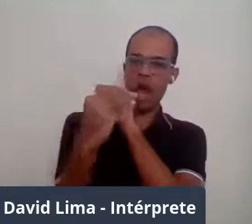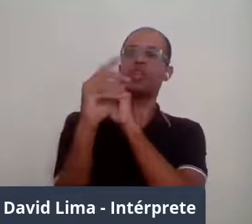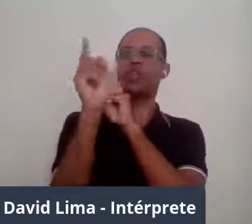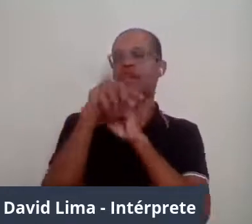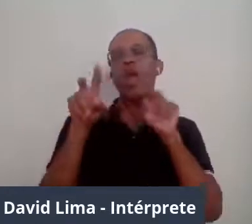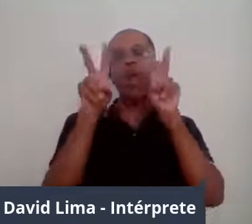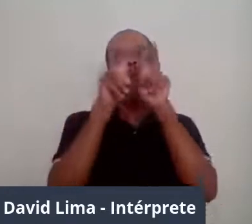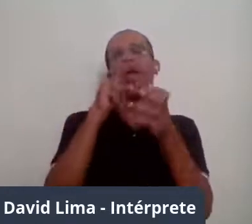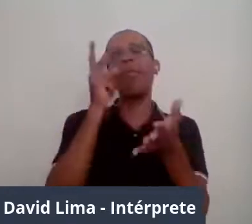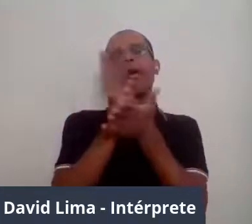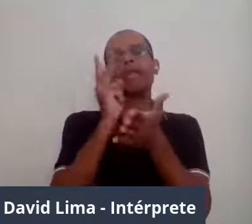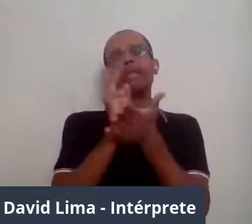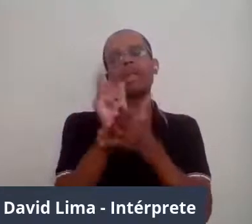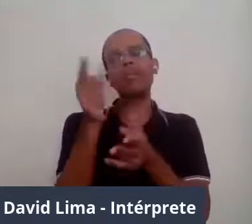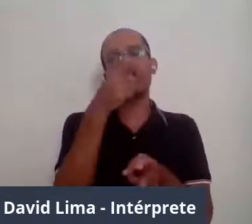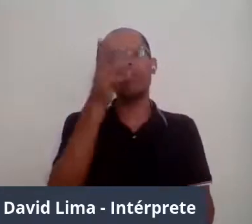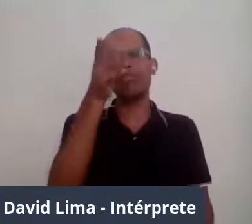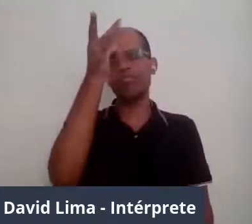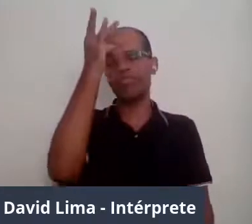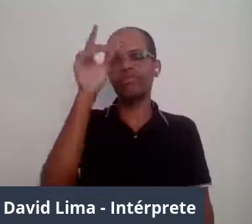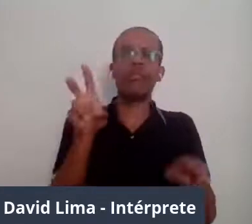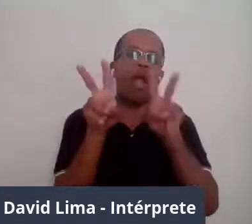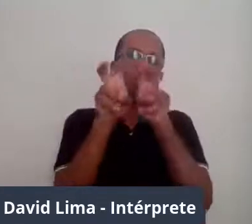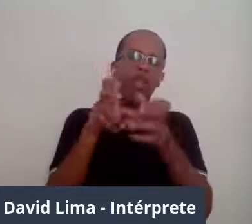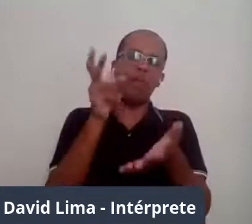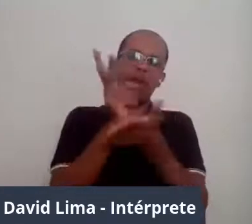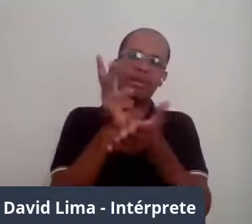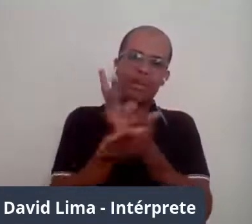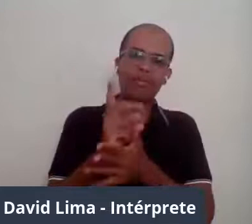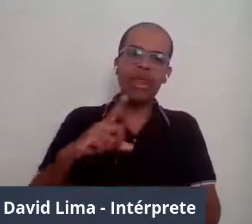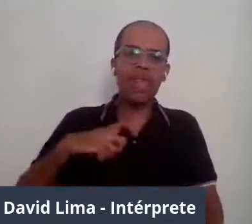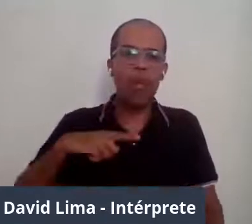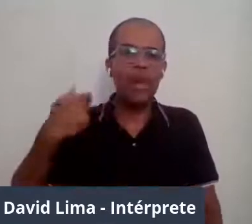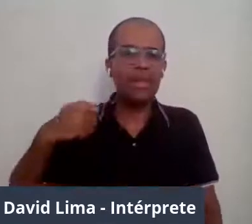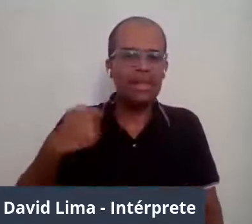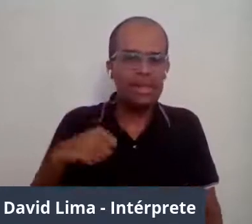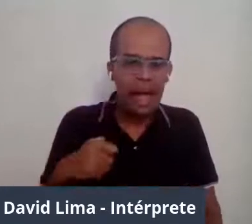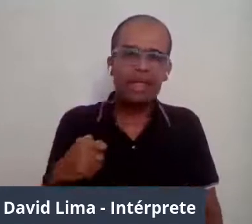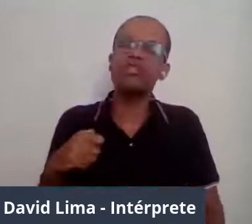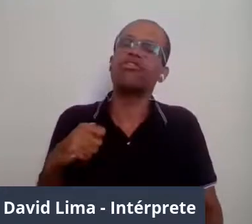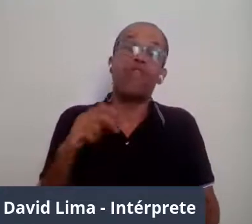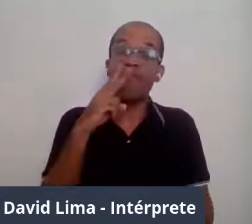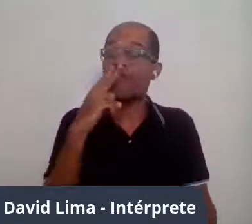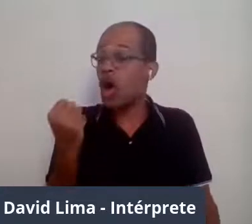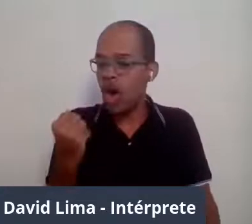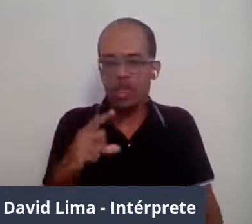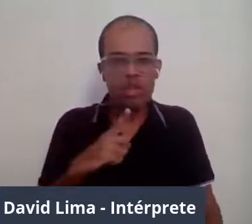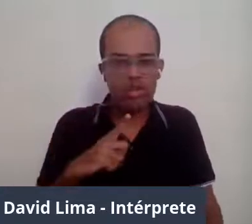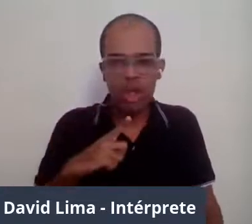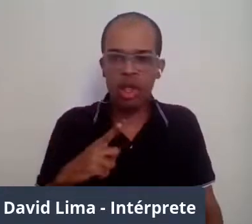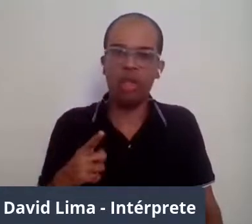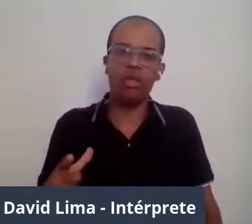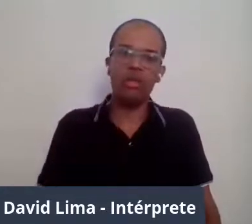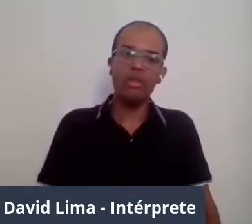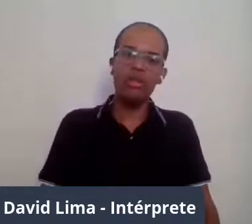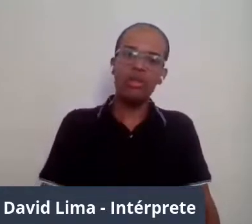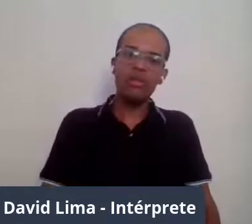todo. Tem uma insistência, tem uma necessidade, uma demanda muito forte por parte